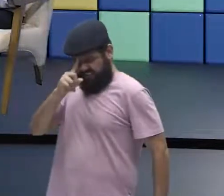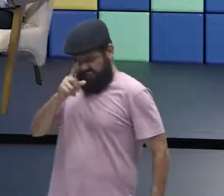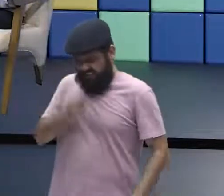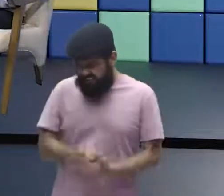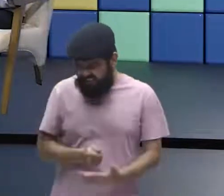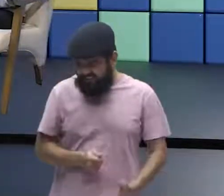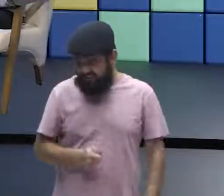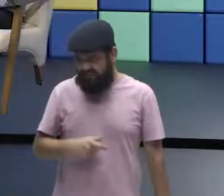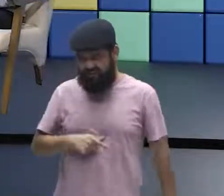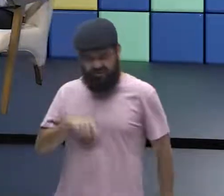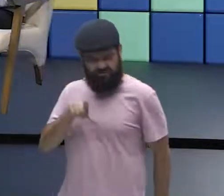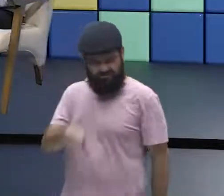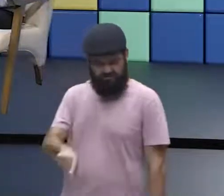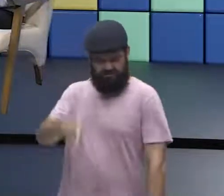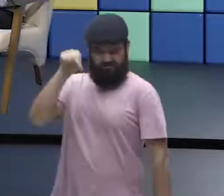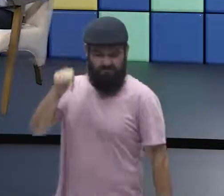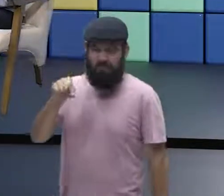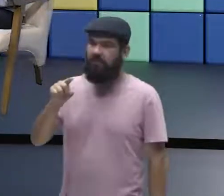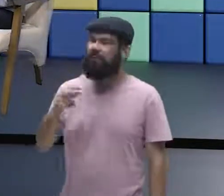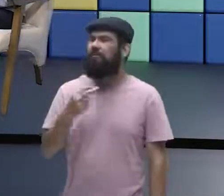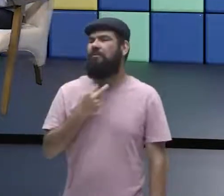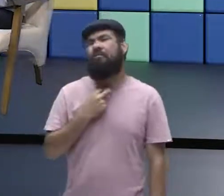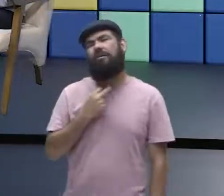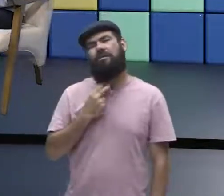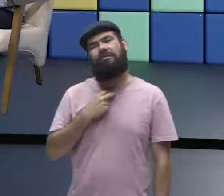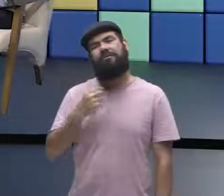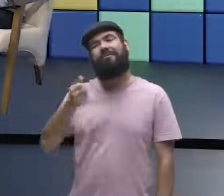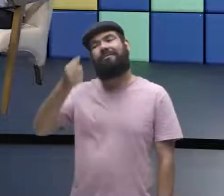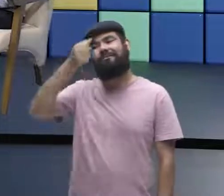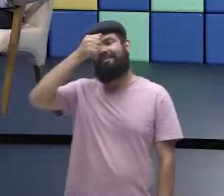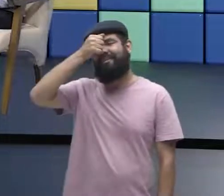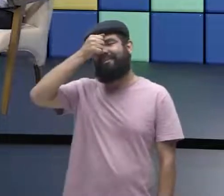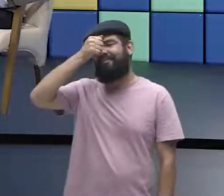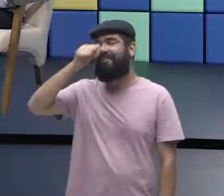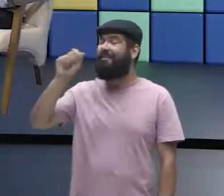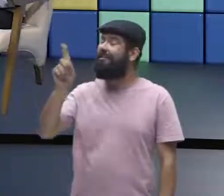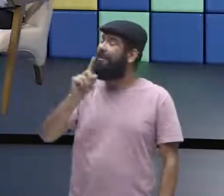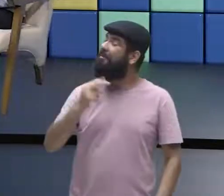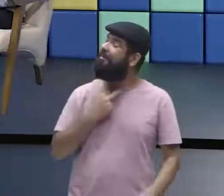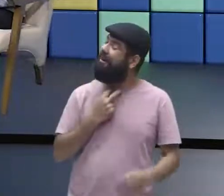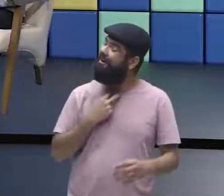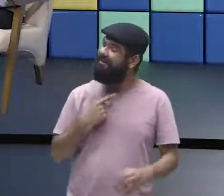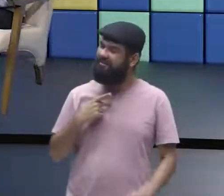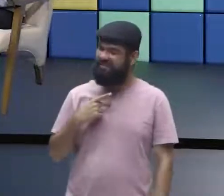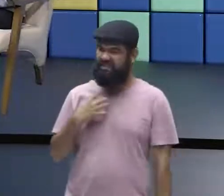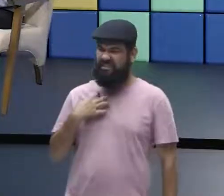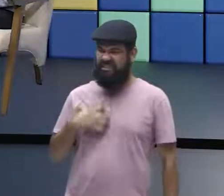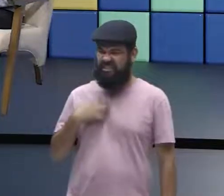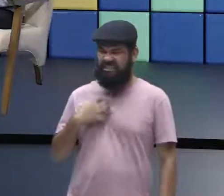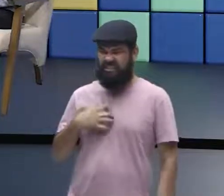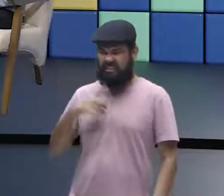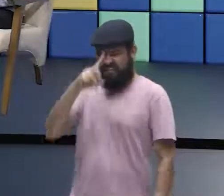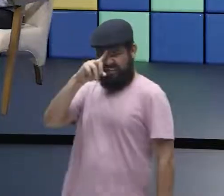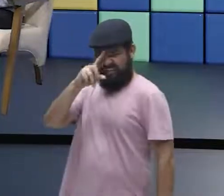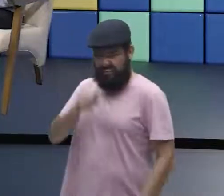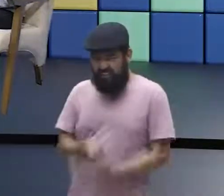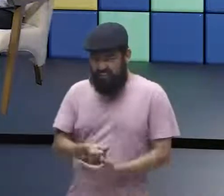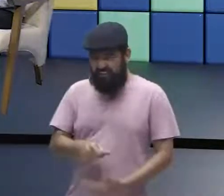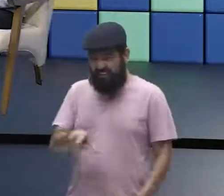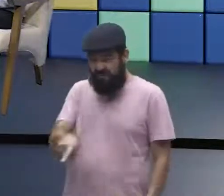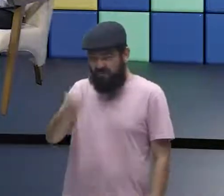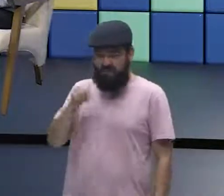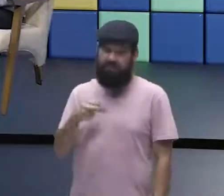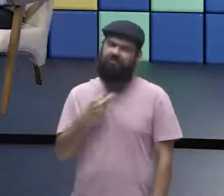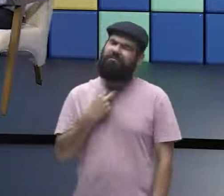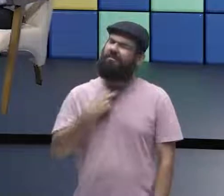né? Porque sempre vai se arrepender. Gente, legal, ó, não vamos esquecer, parar para pensar um pouquinho, que esse momento não é legal para a gente tomar uma